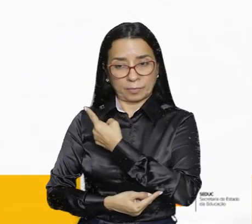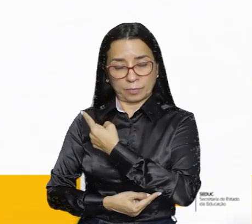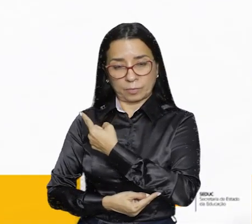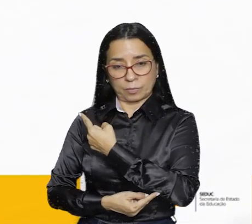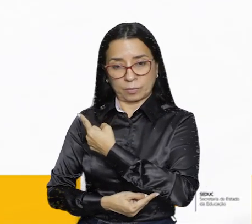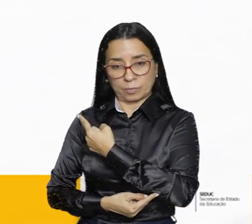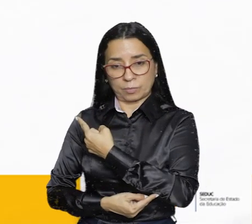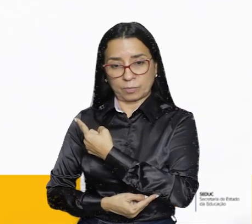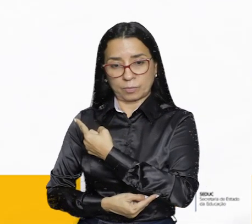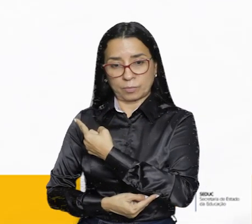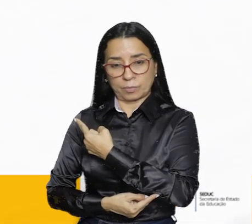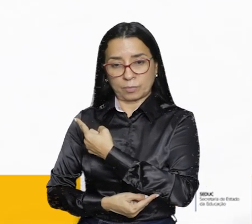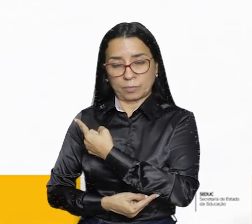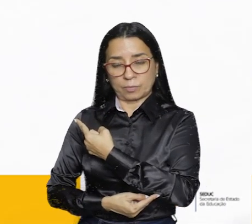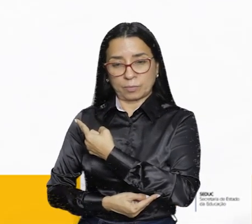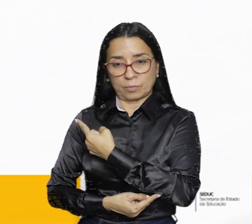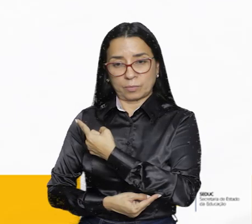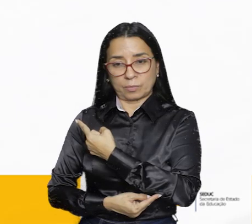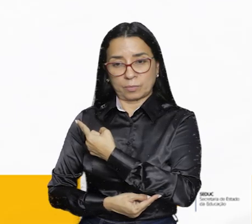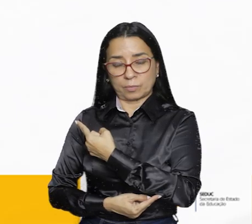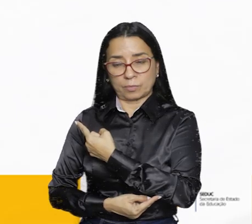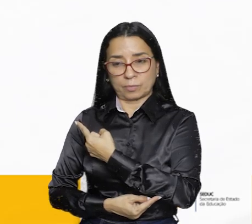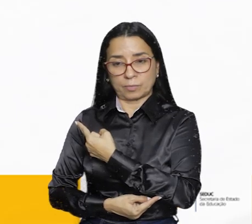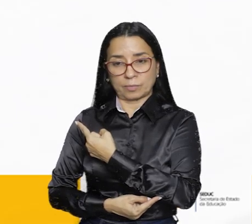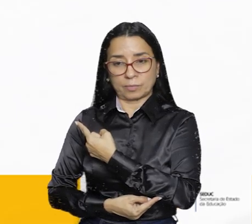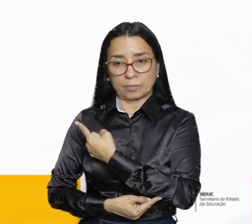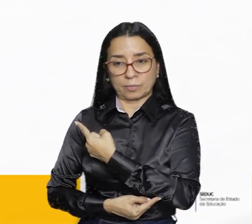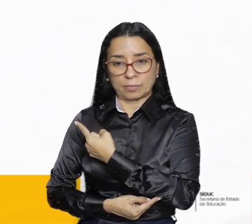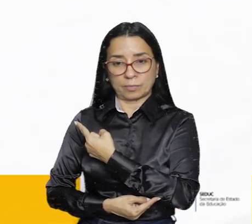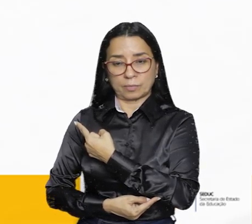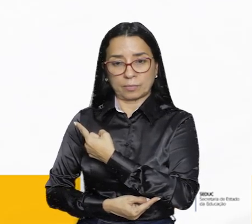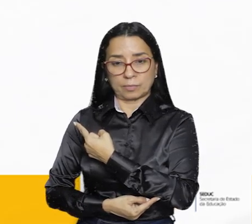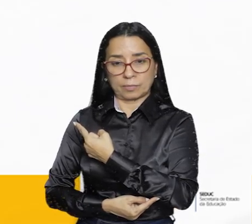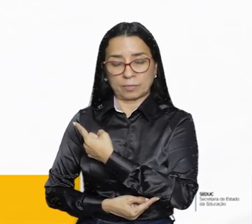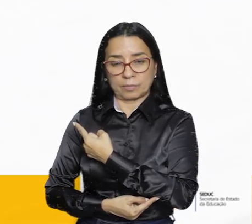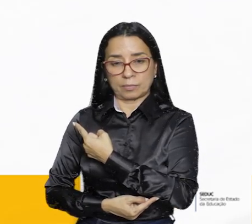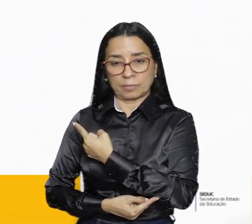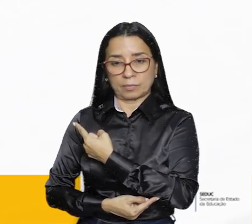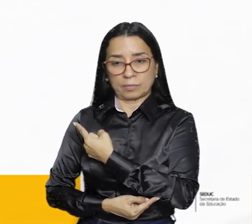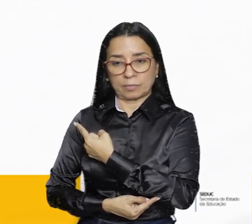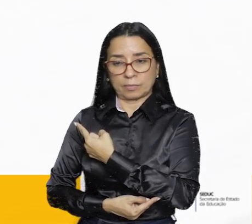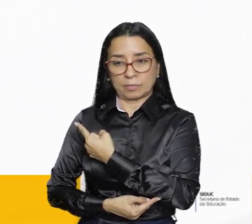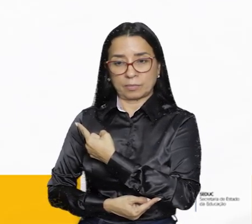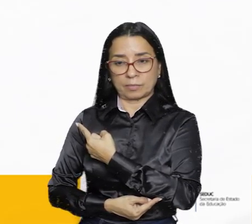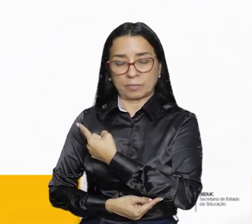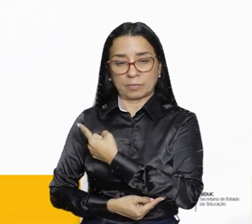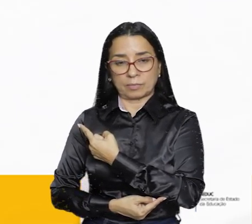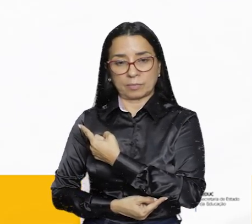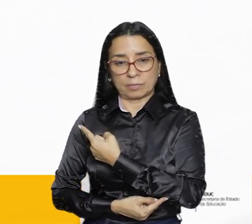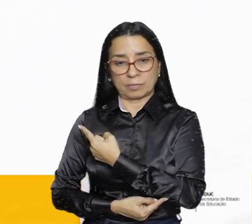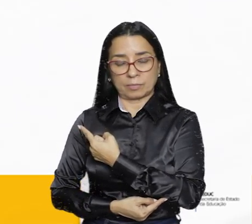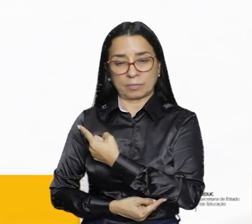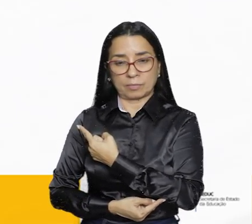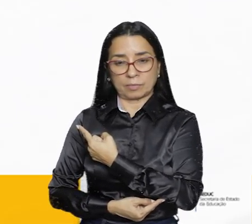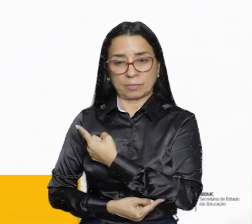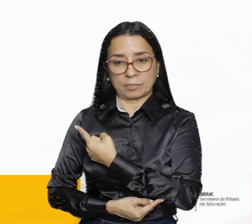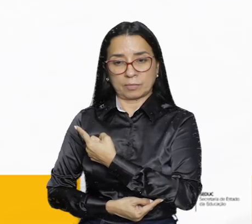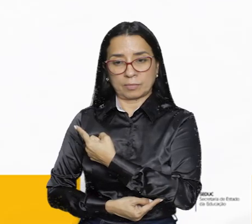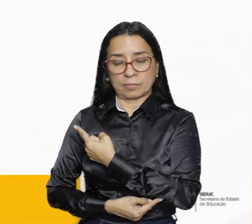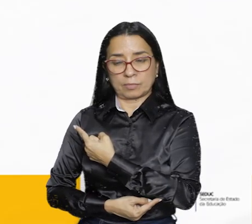carta escrita por Galileu, cerca de 30 anos antes de sua condenação, no Tribunal do Santo